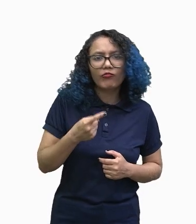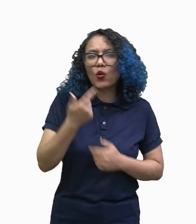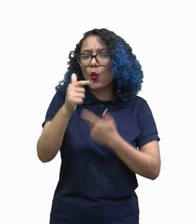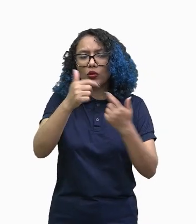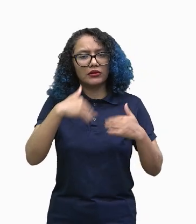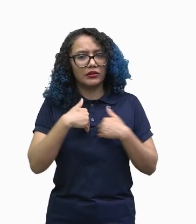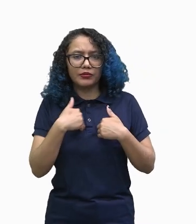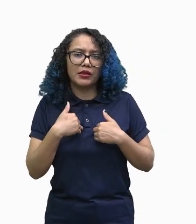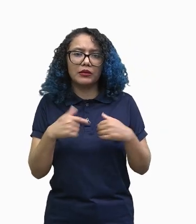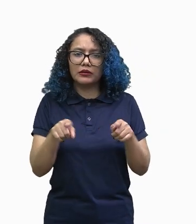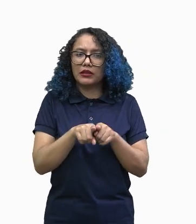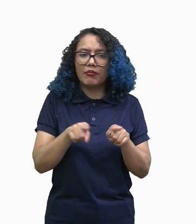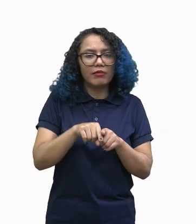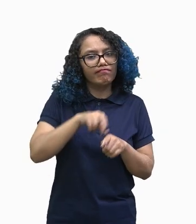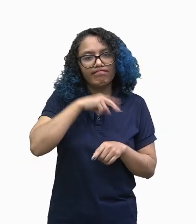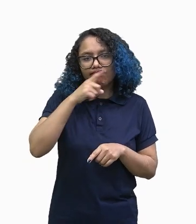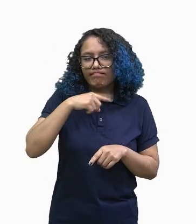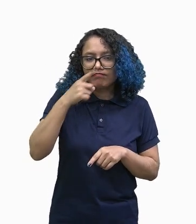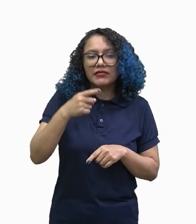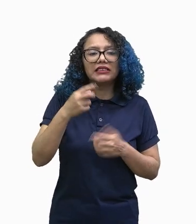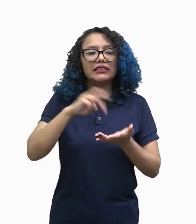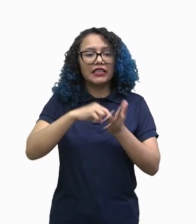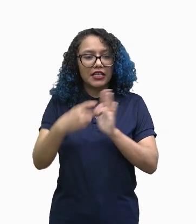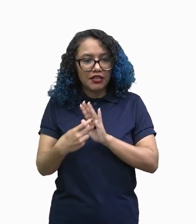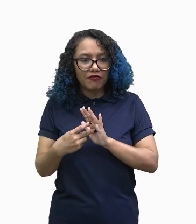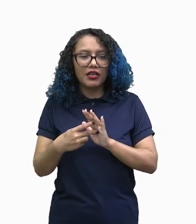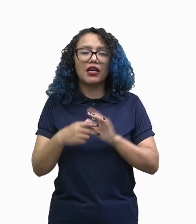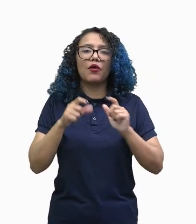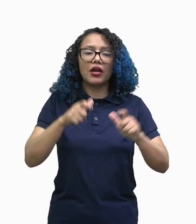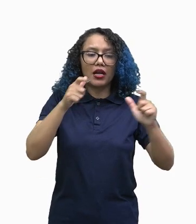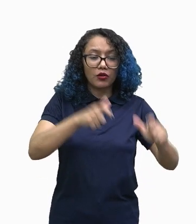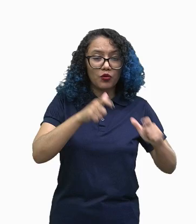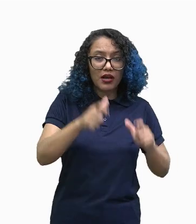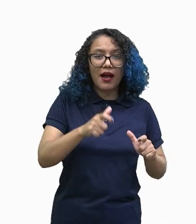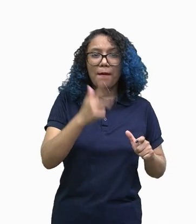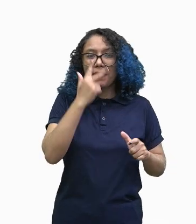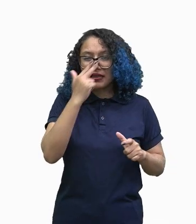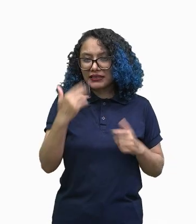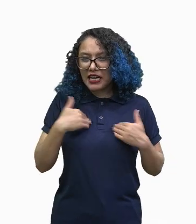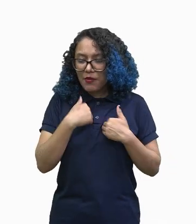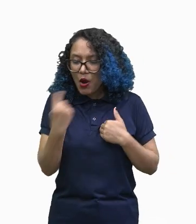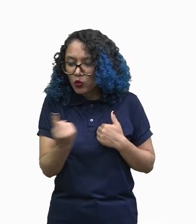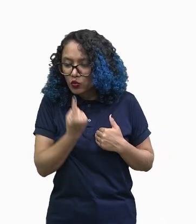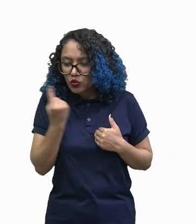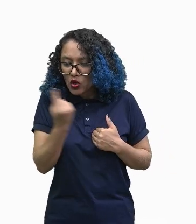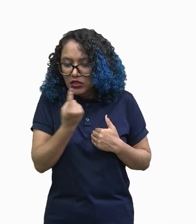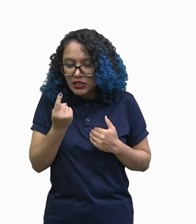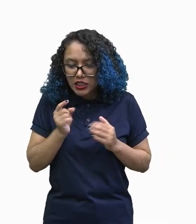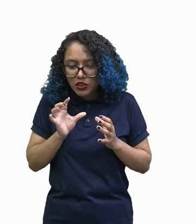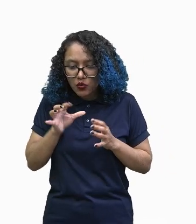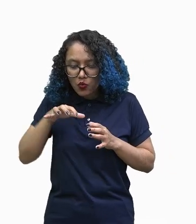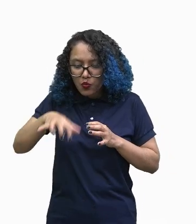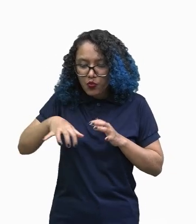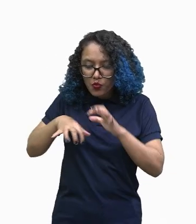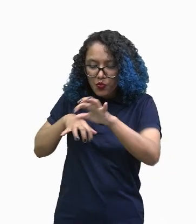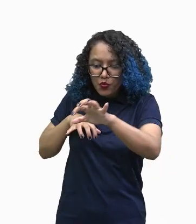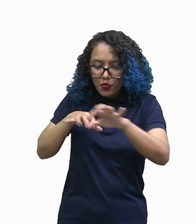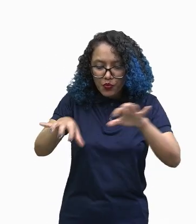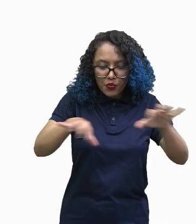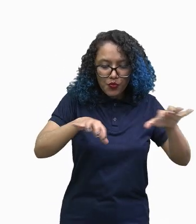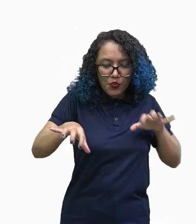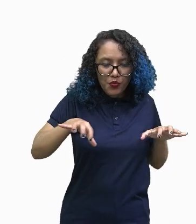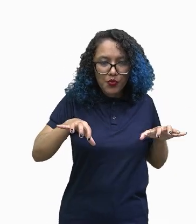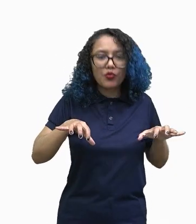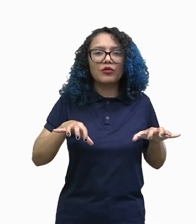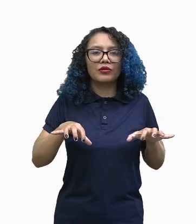que significa a fragmentação de habitats, isolando espécies. Reduz a biodiversidade porque não tem